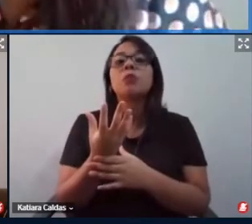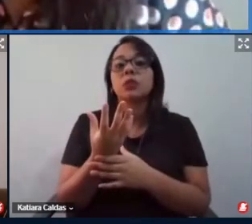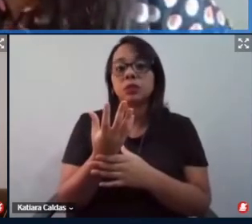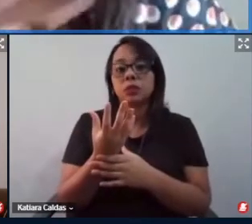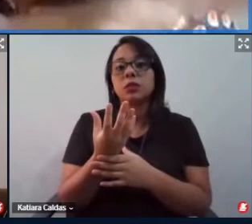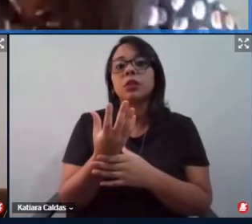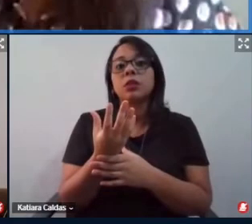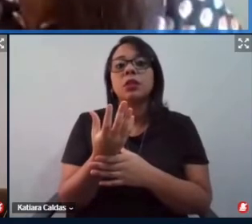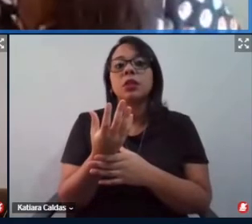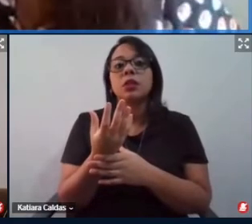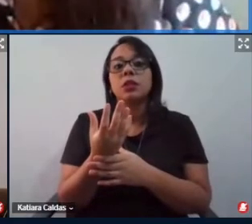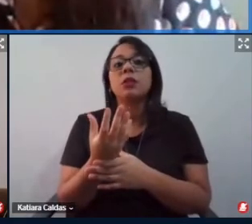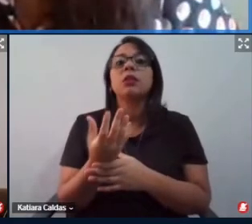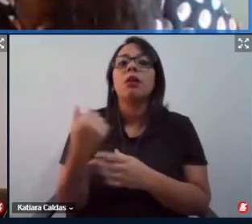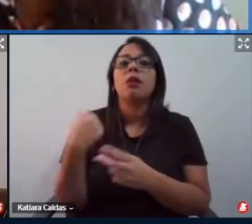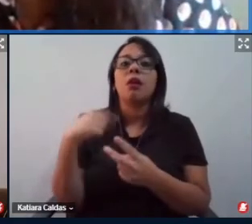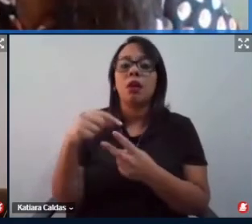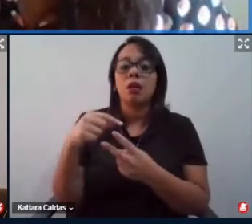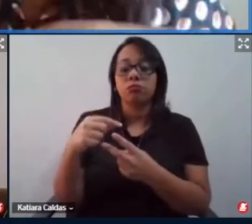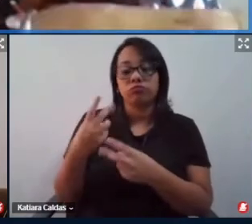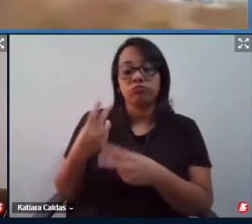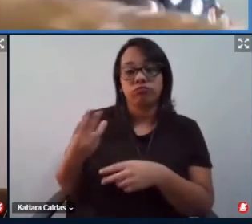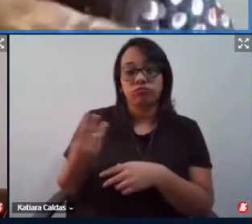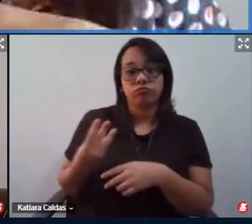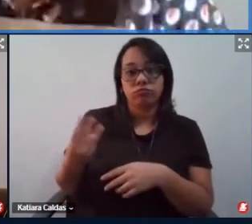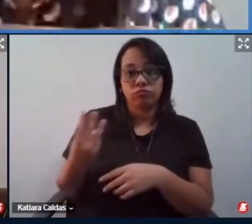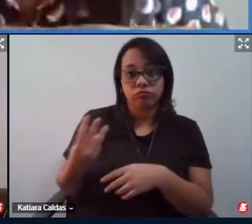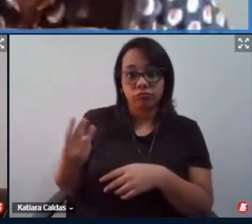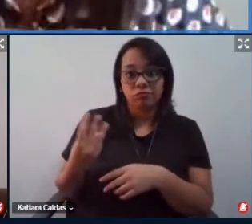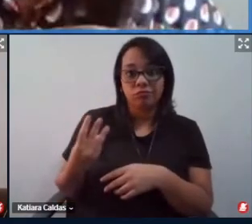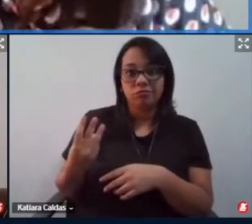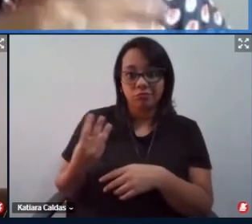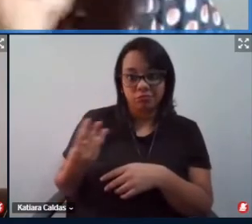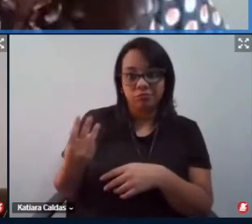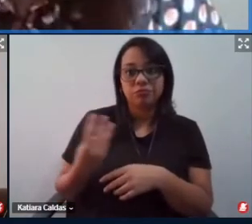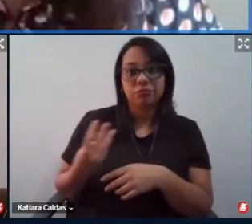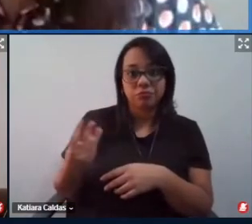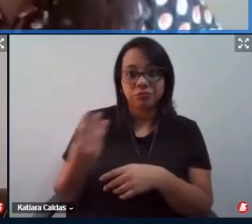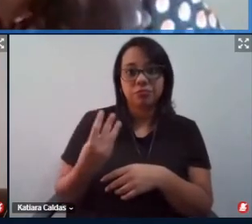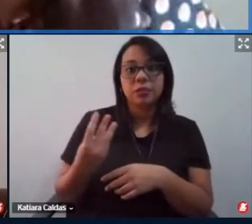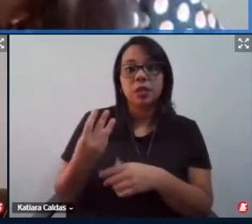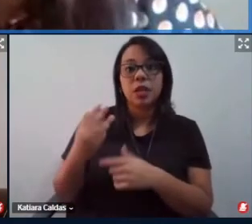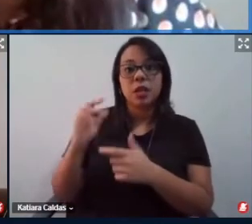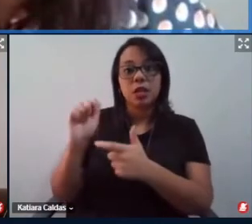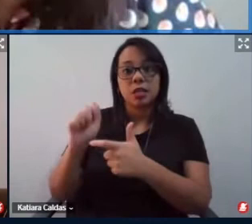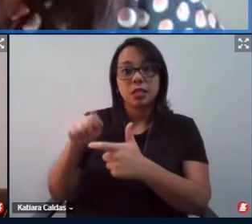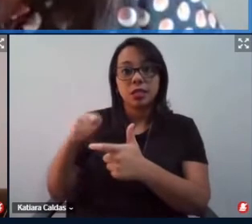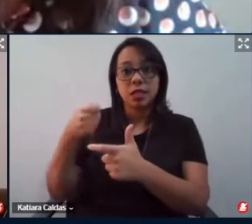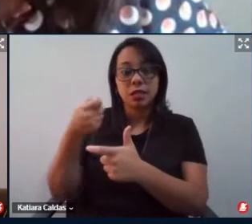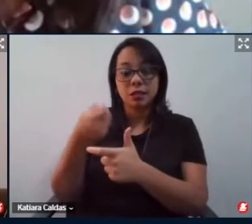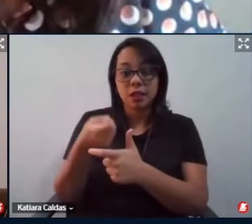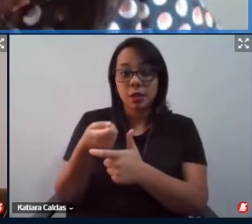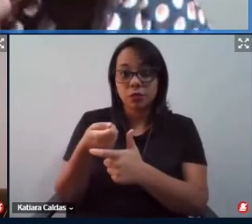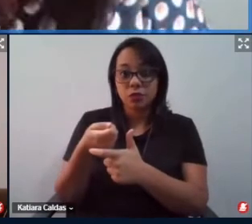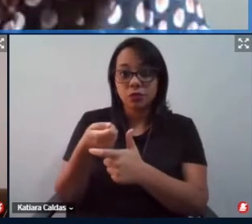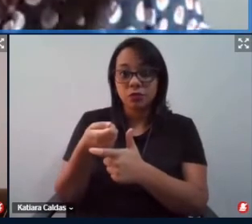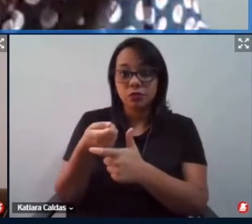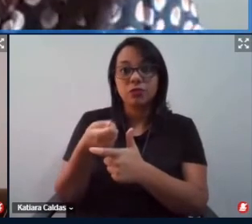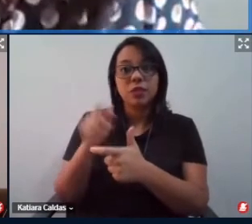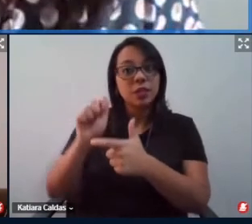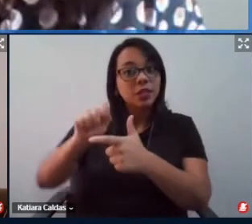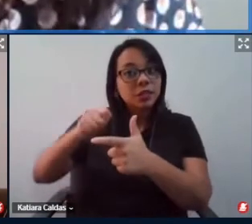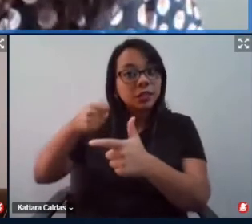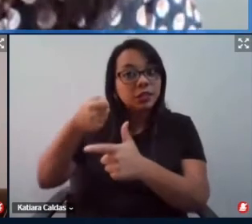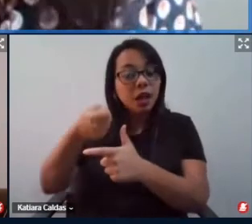criamos tu e os dois estudantes, possivelmente ali, né, sinais termos, sinais